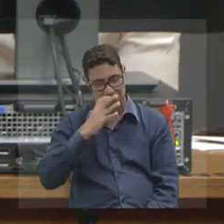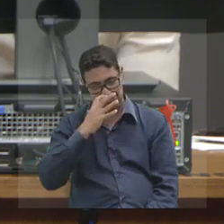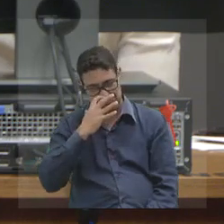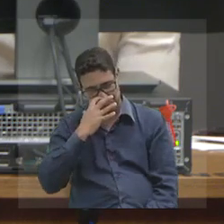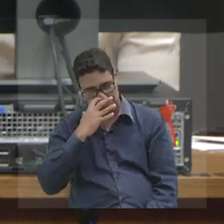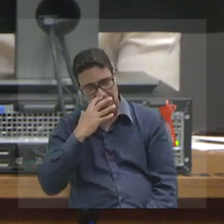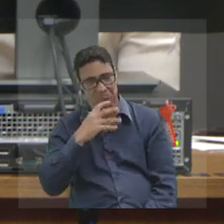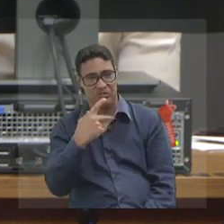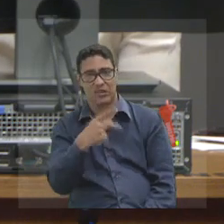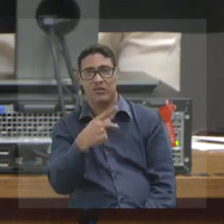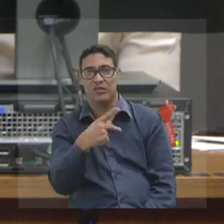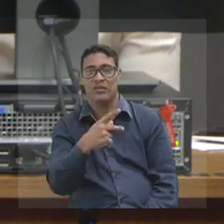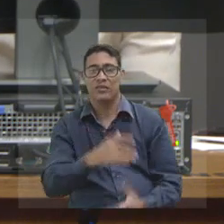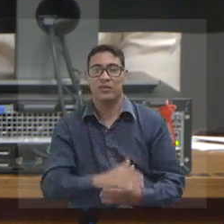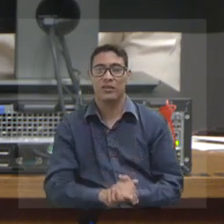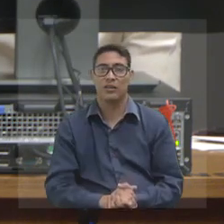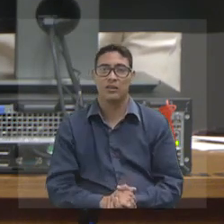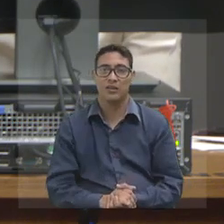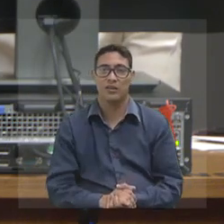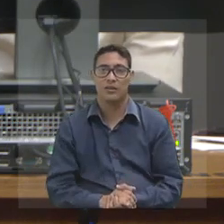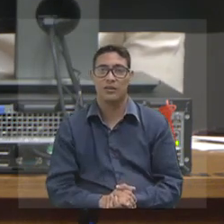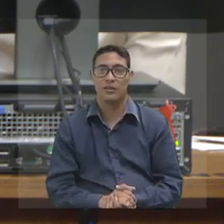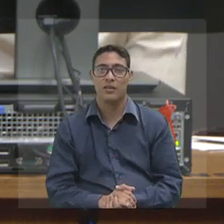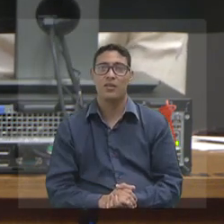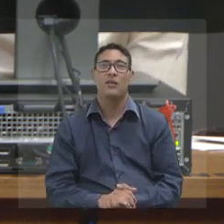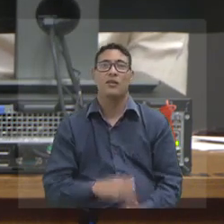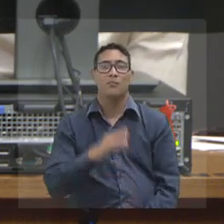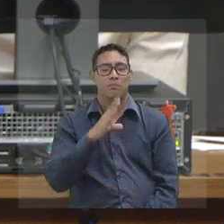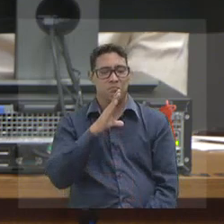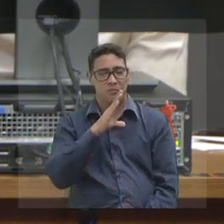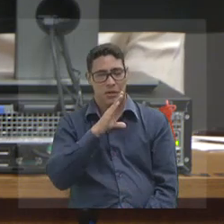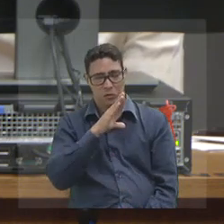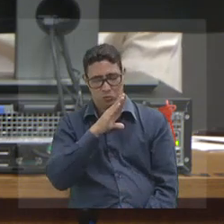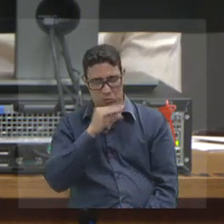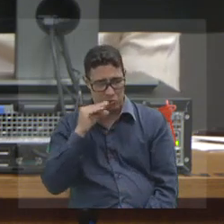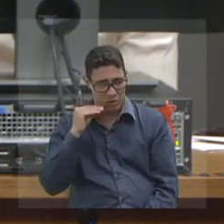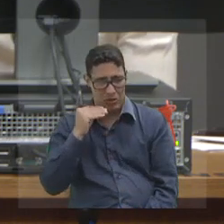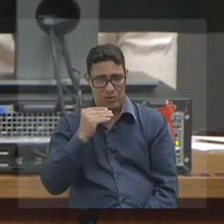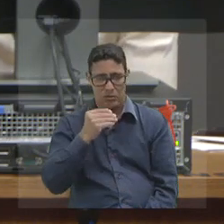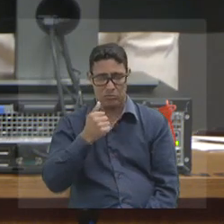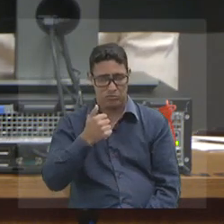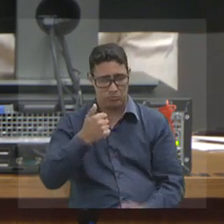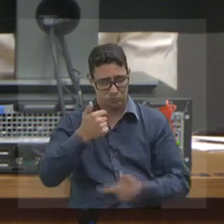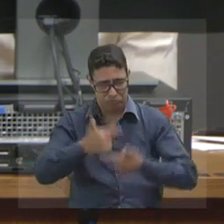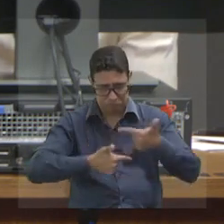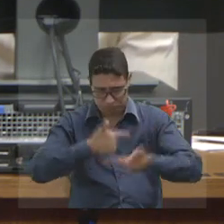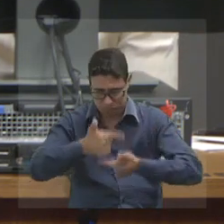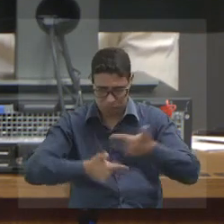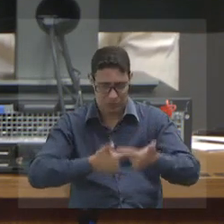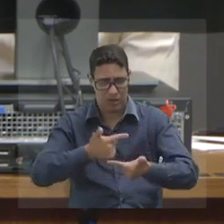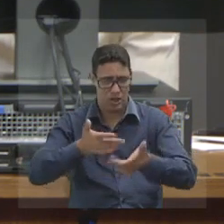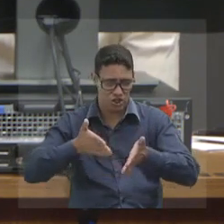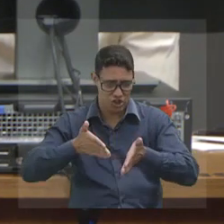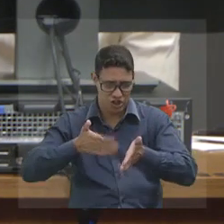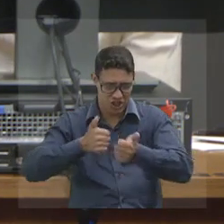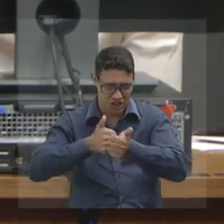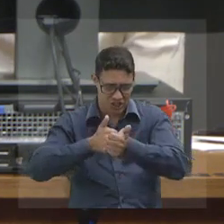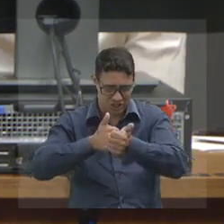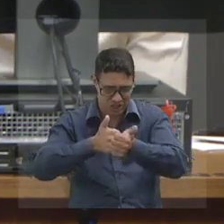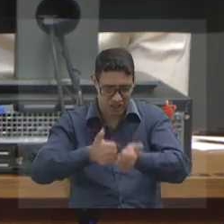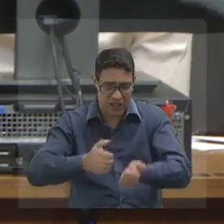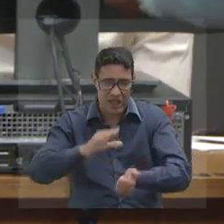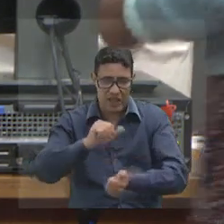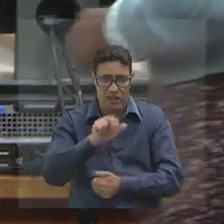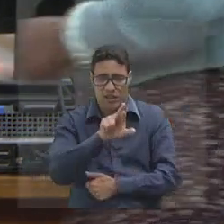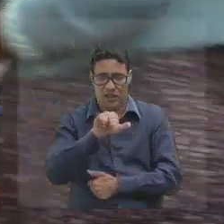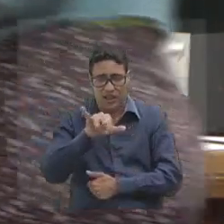sempre solícita uma servidora de carreira técnica vi que tem feito o